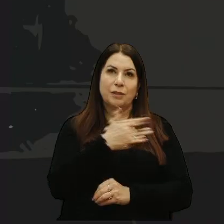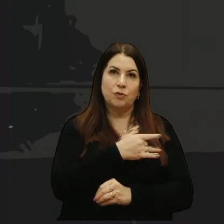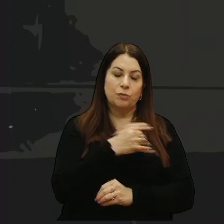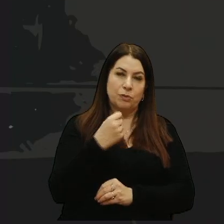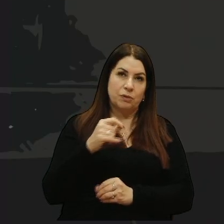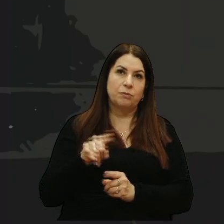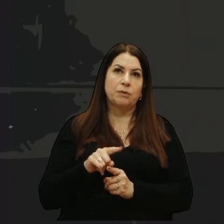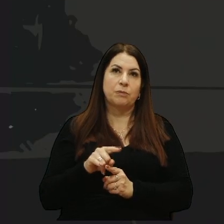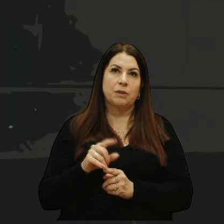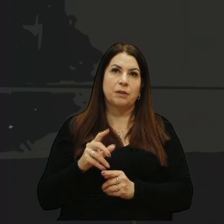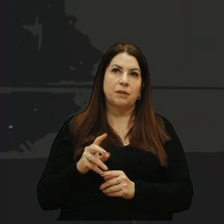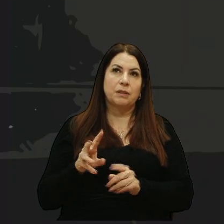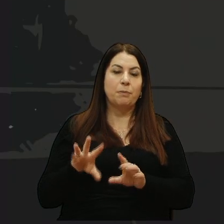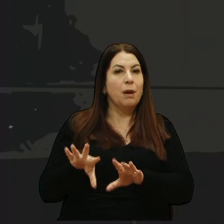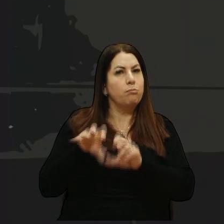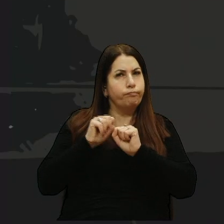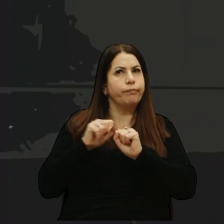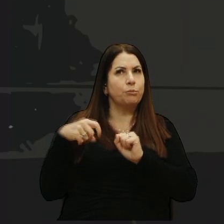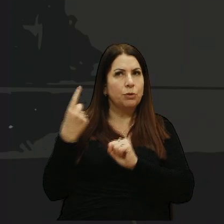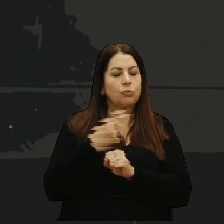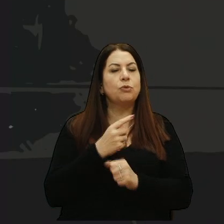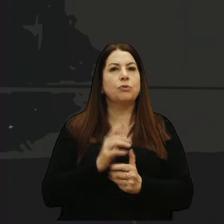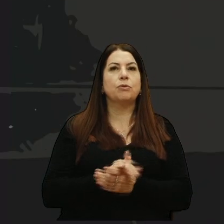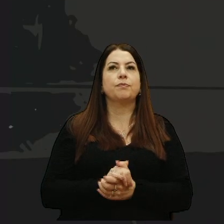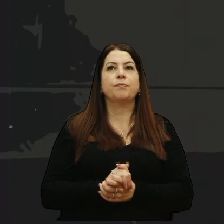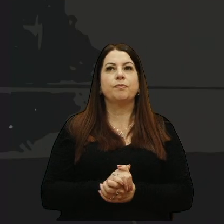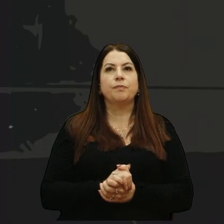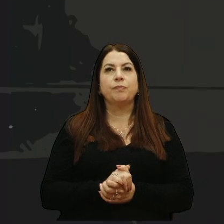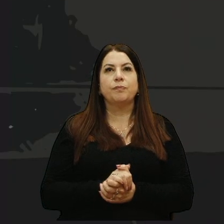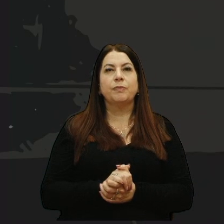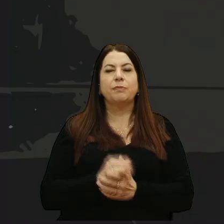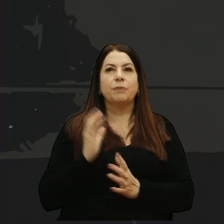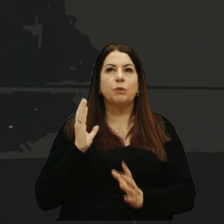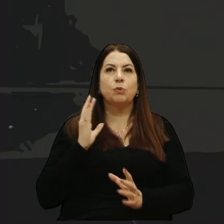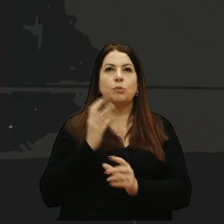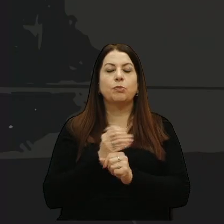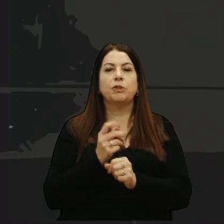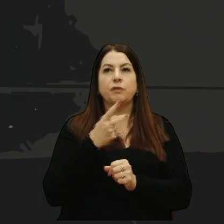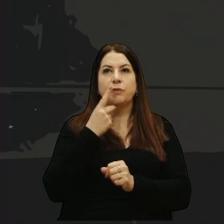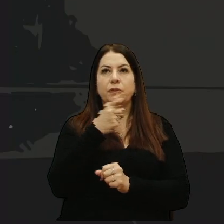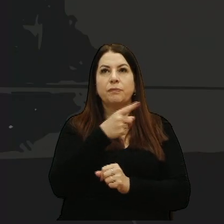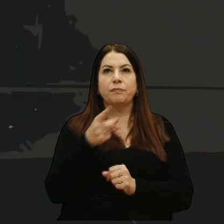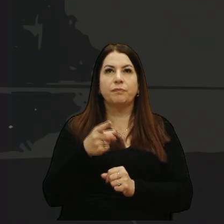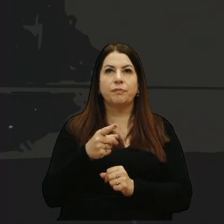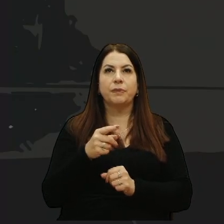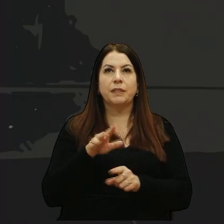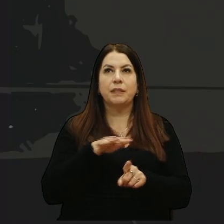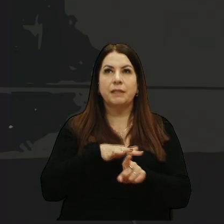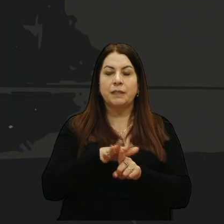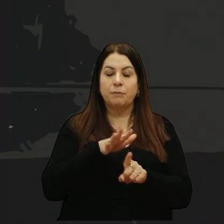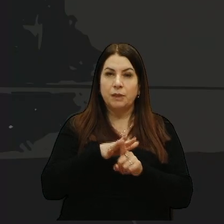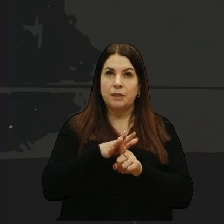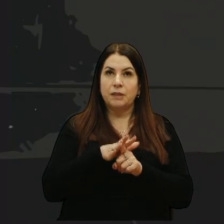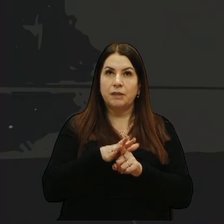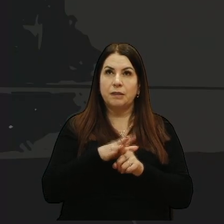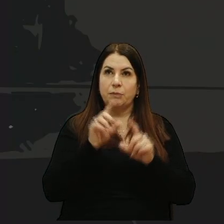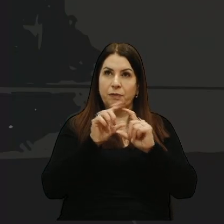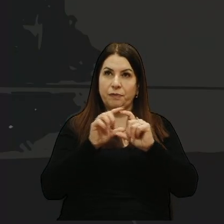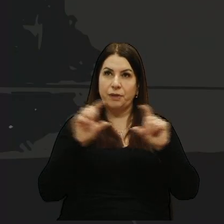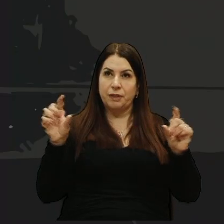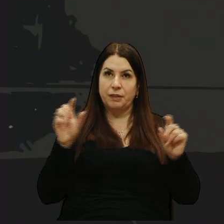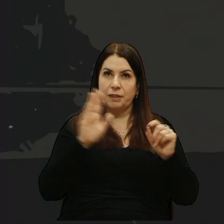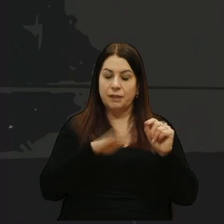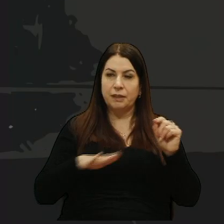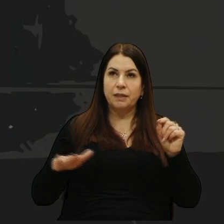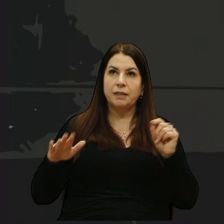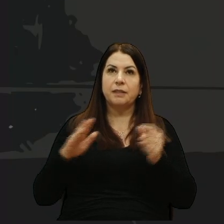precisa se apropriar. E aqui, né, para concluir, eu vou só botar as demandas, uma frase: as